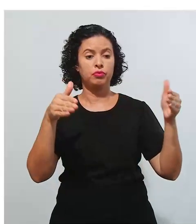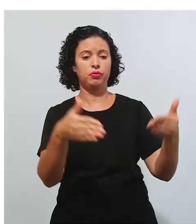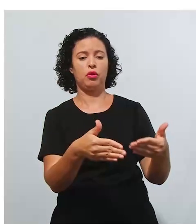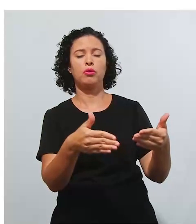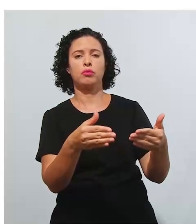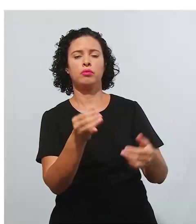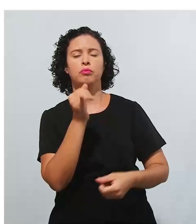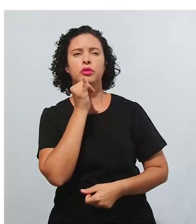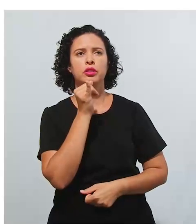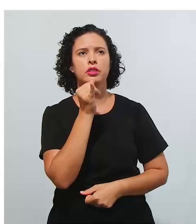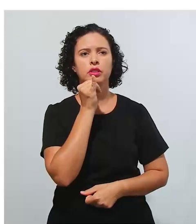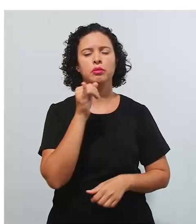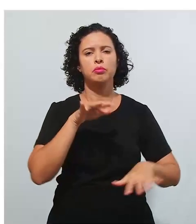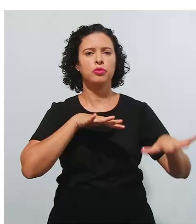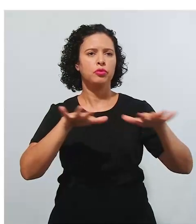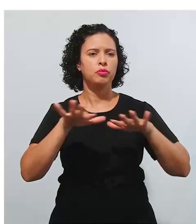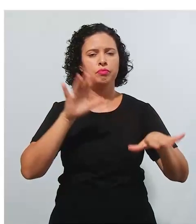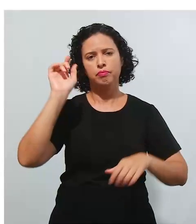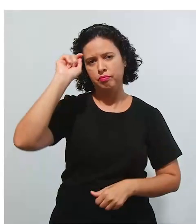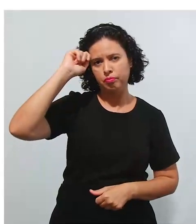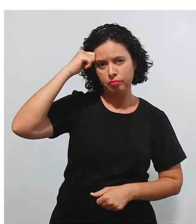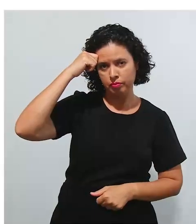pode ser, por exemplo, o movimento negro.